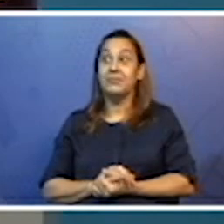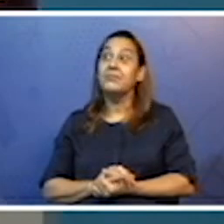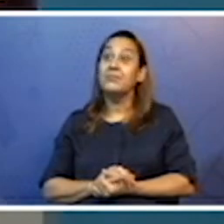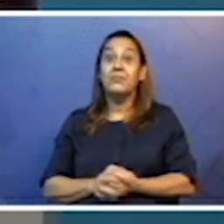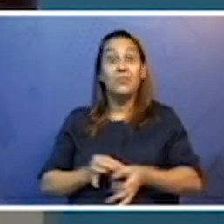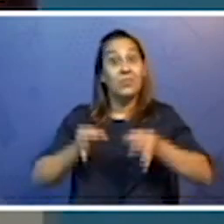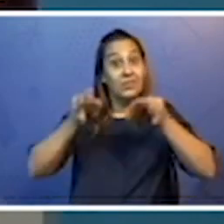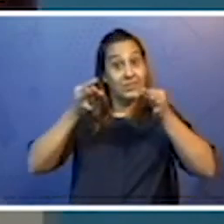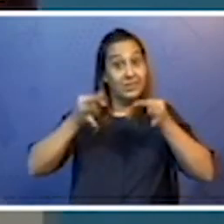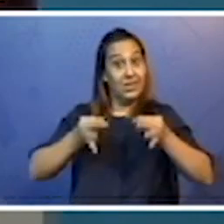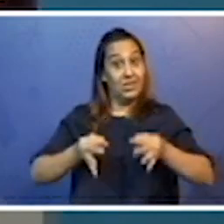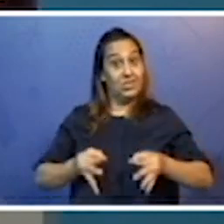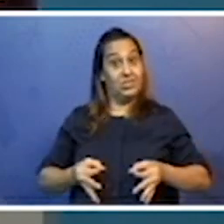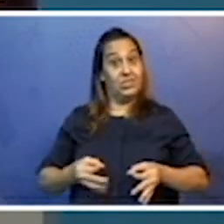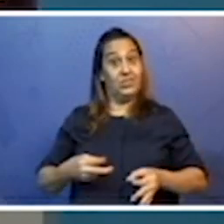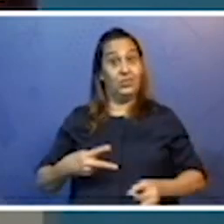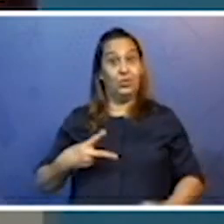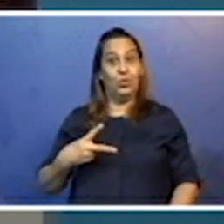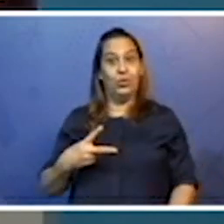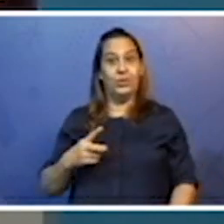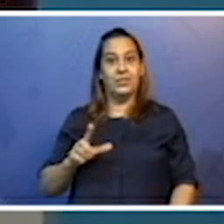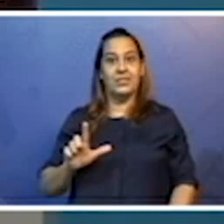Olha, foi tudo.